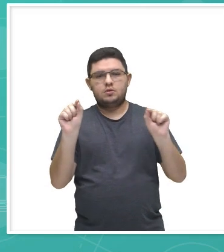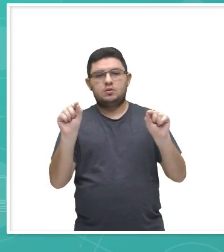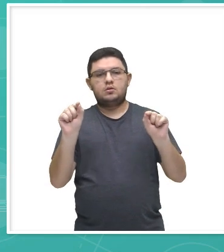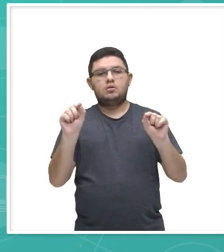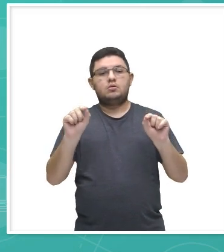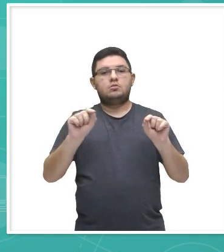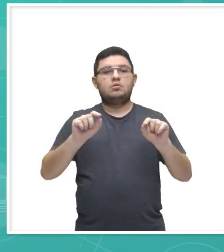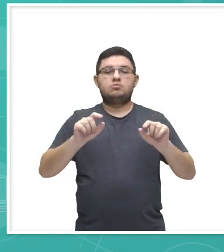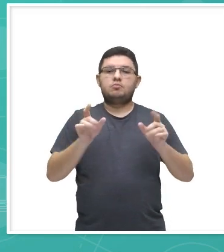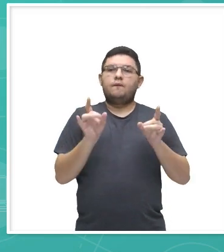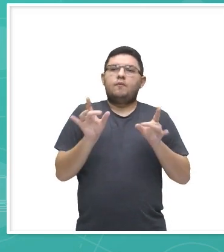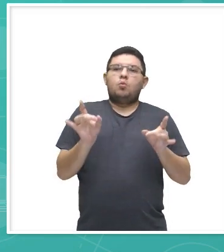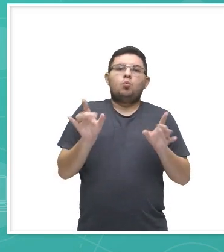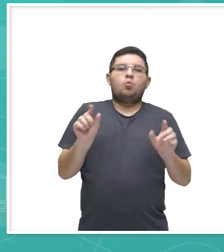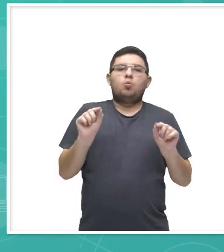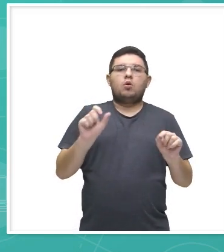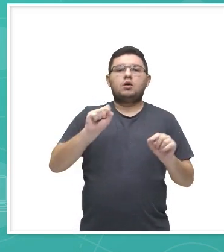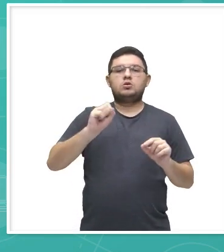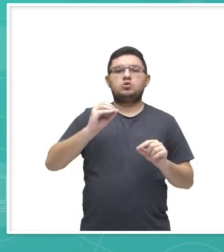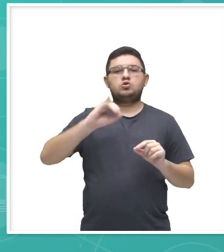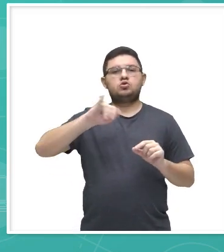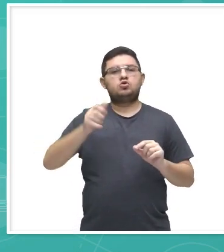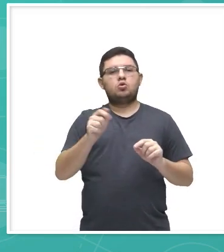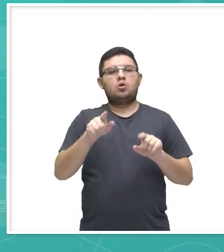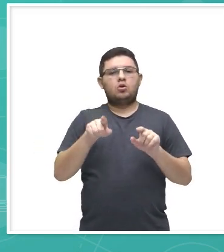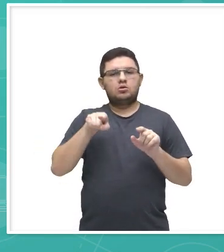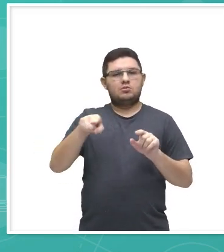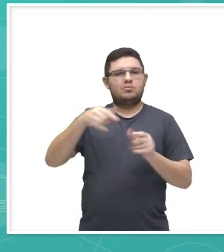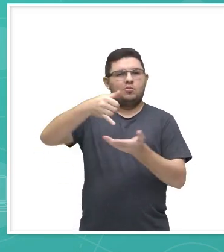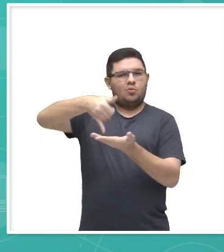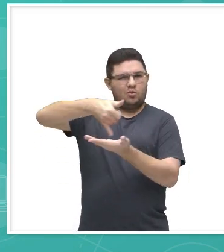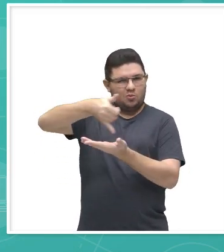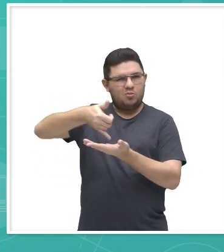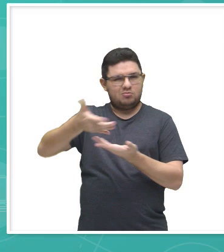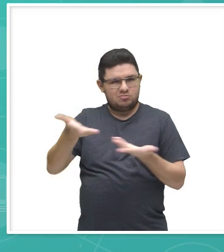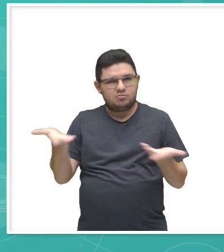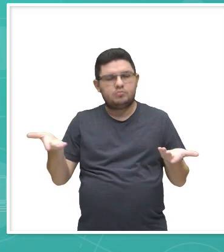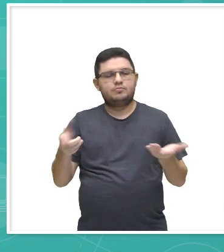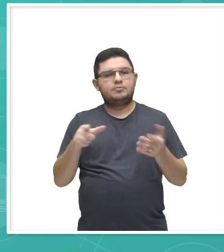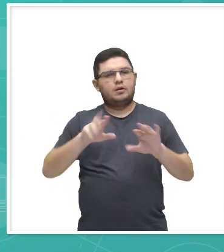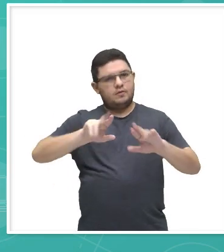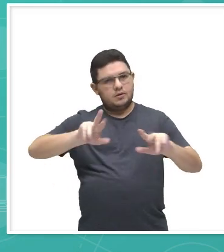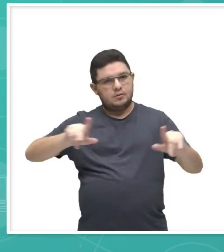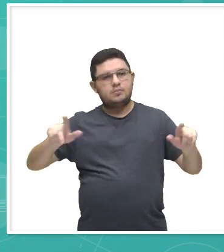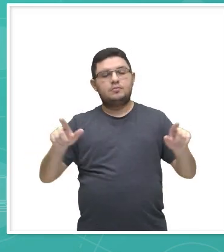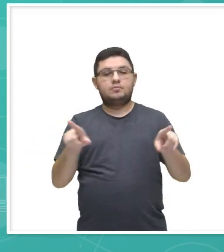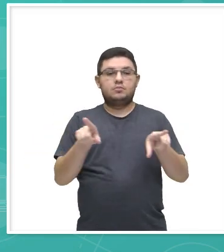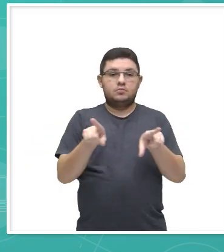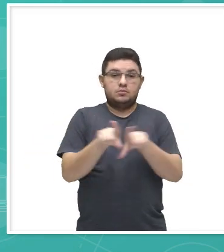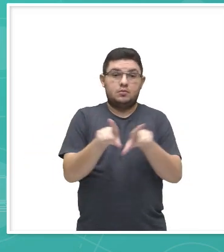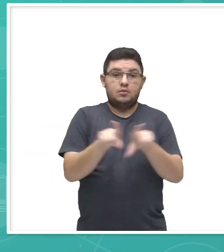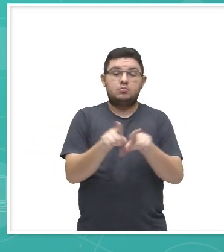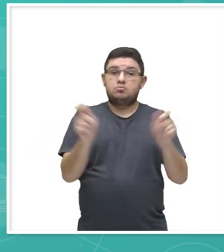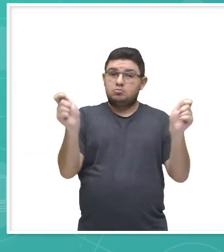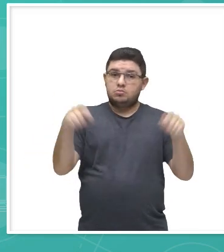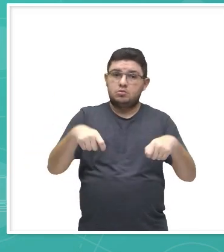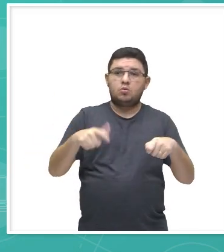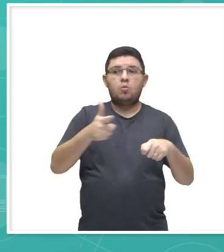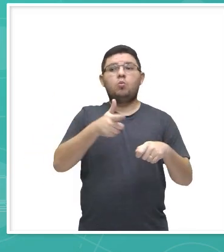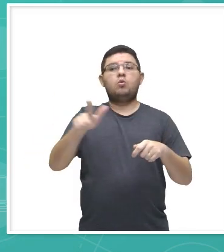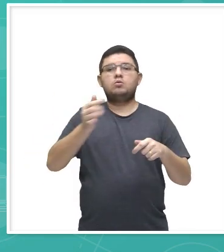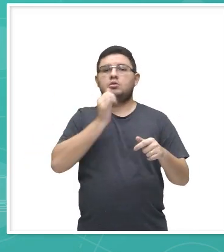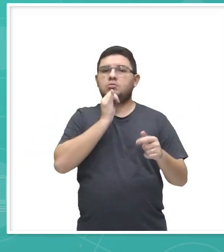para a indústria do óleo de soja são alguns exemplos, né? Você também poderia ter citado outros, né? Depois